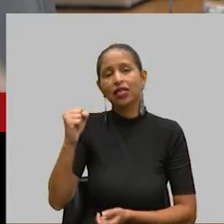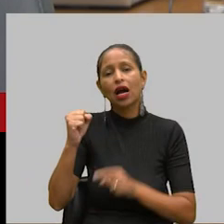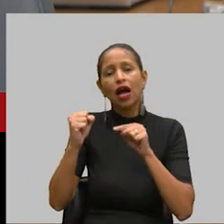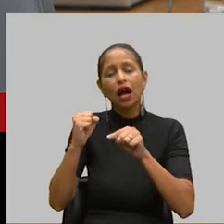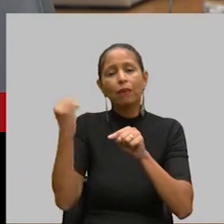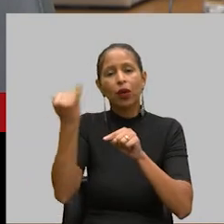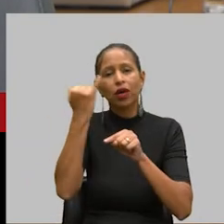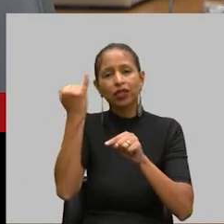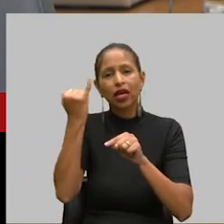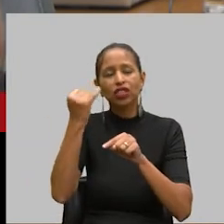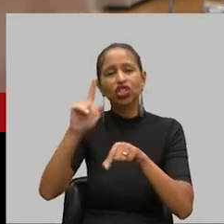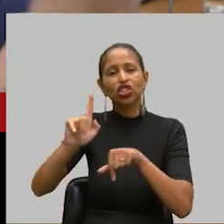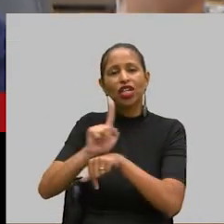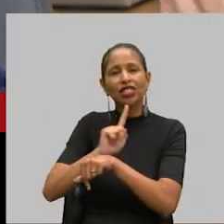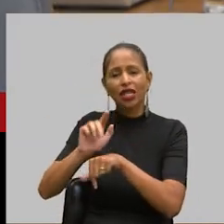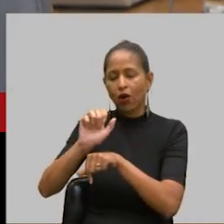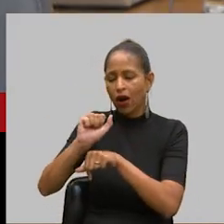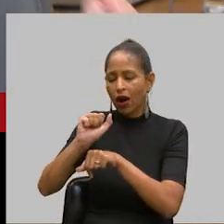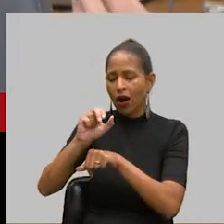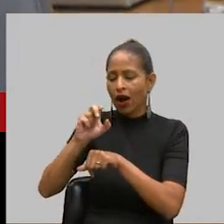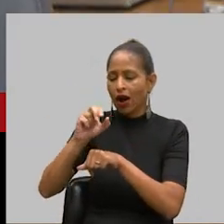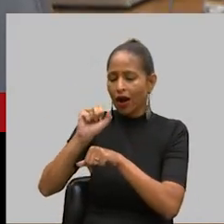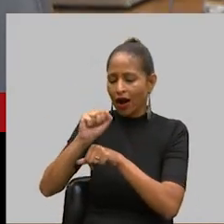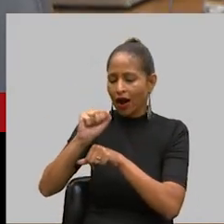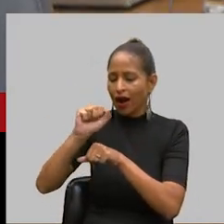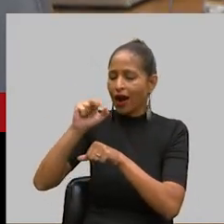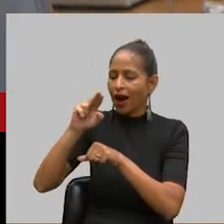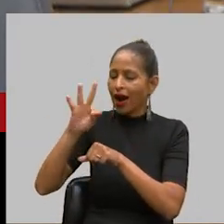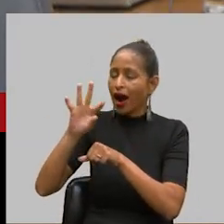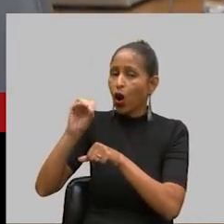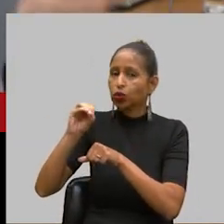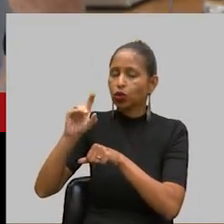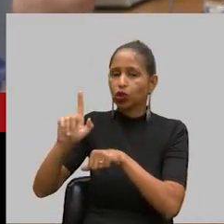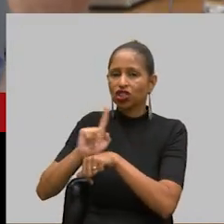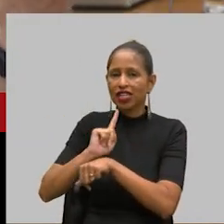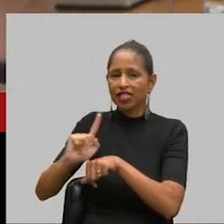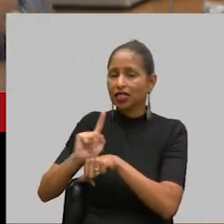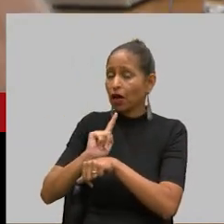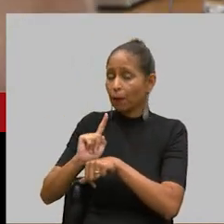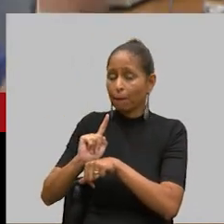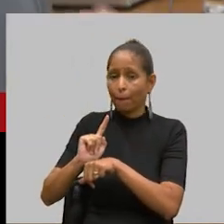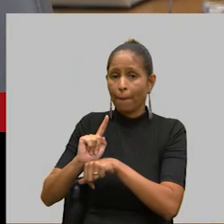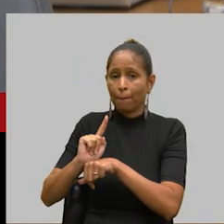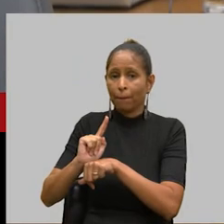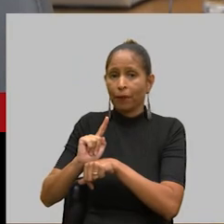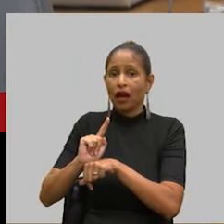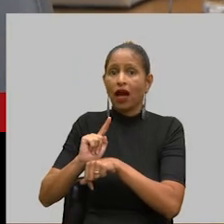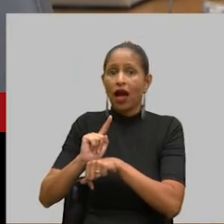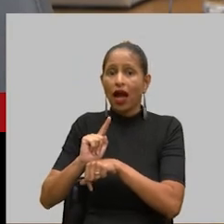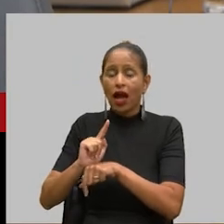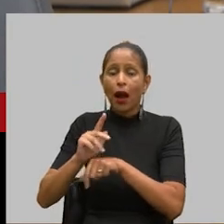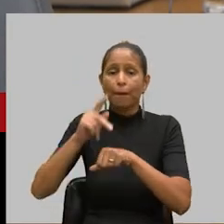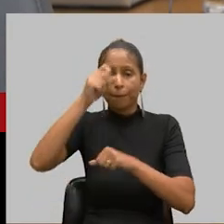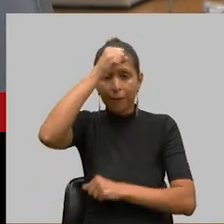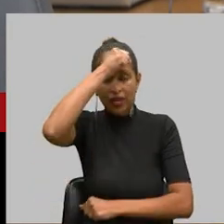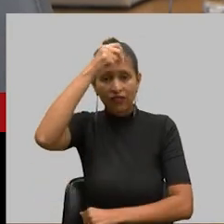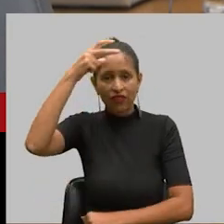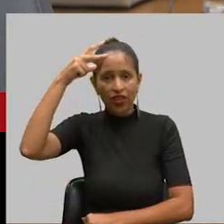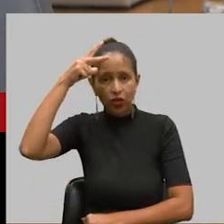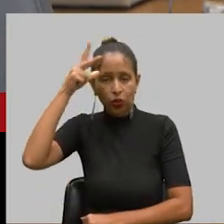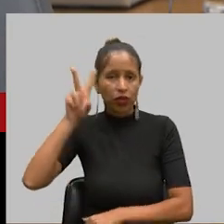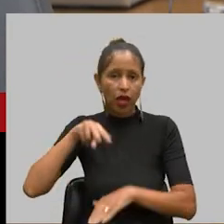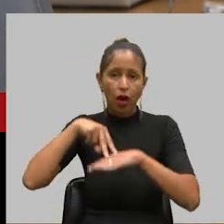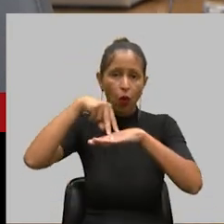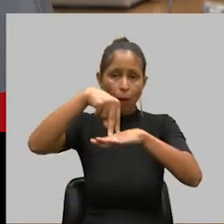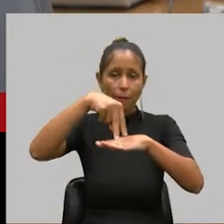da da autogestão numa escola pública você não tem autogestão a a a o mantenedor é a prefeitura ou ou é